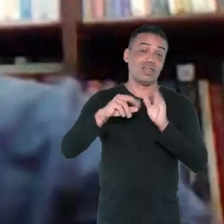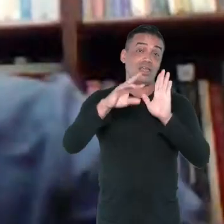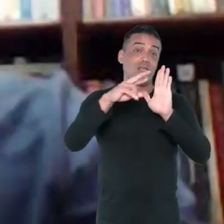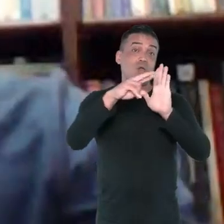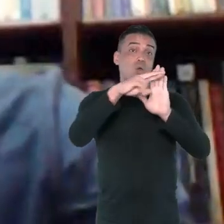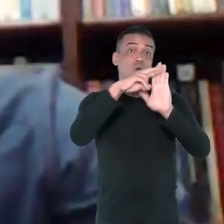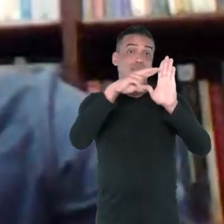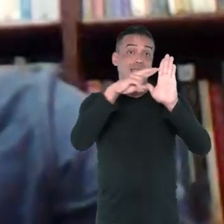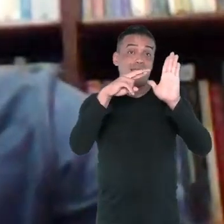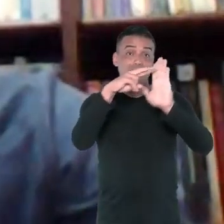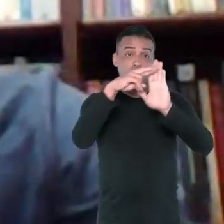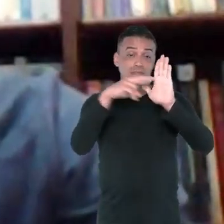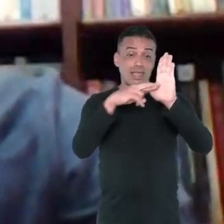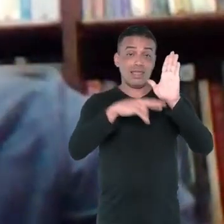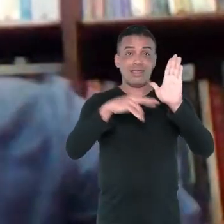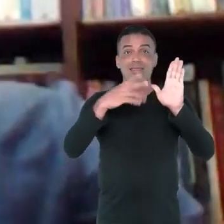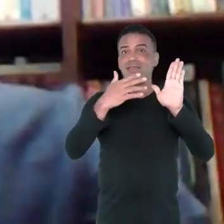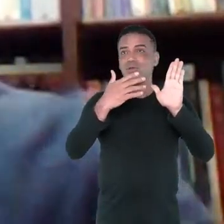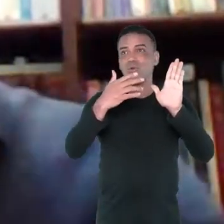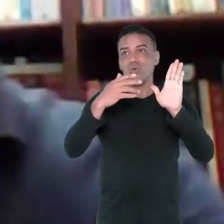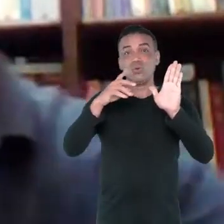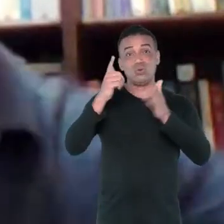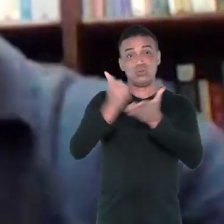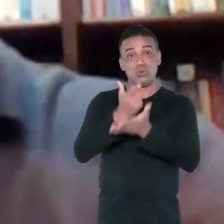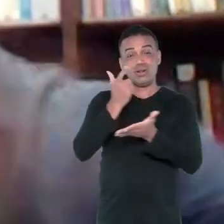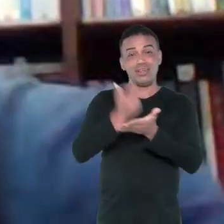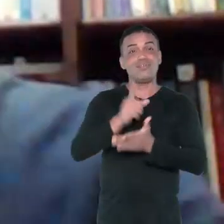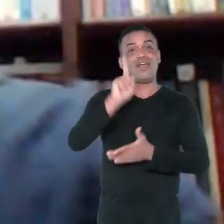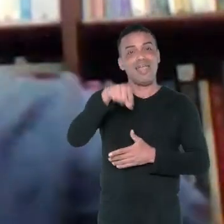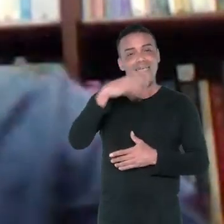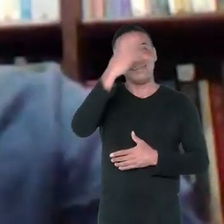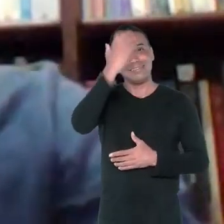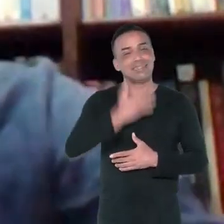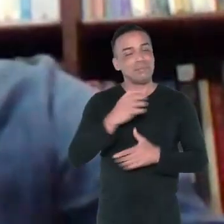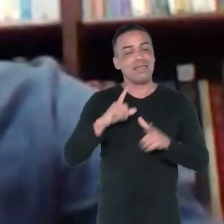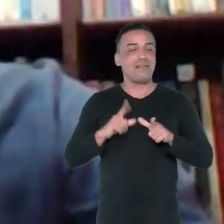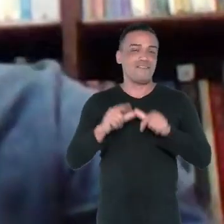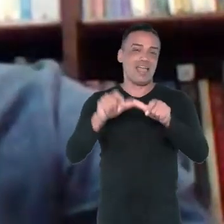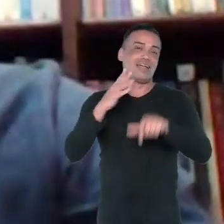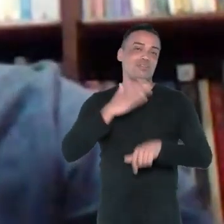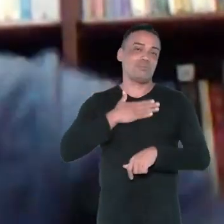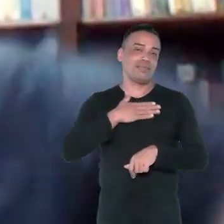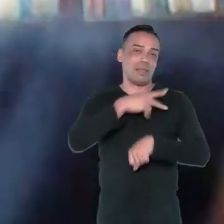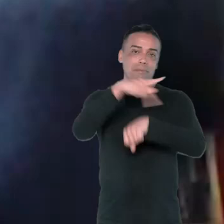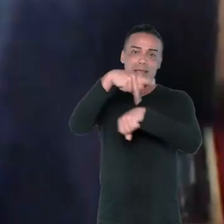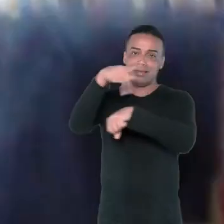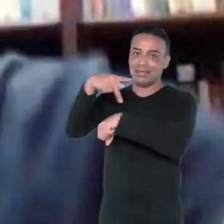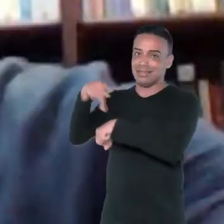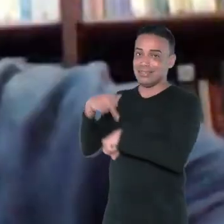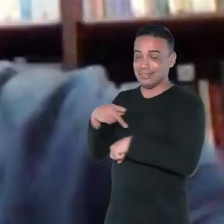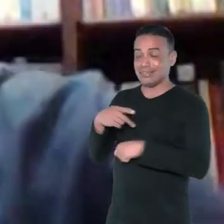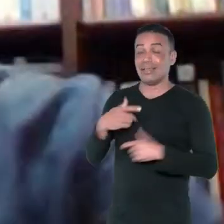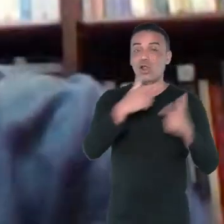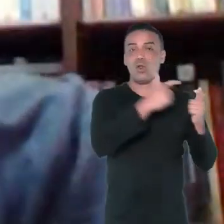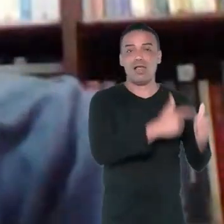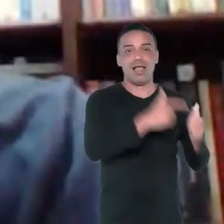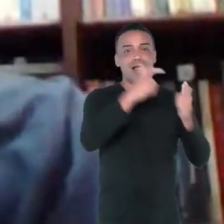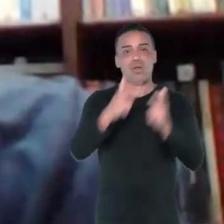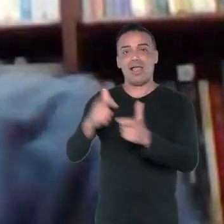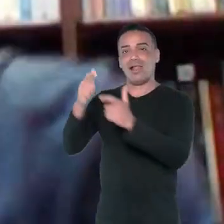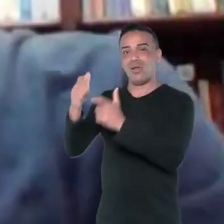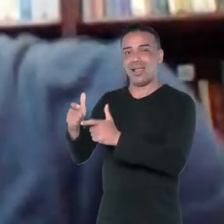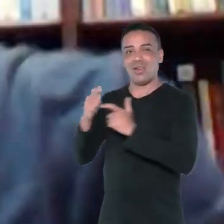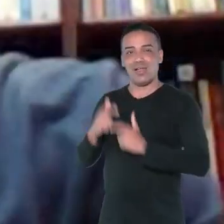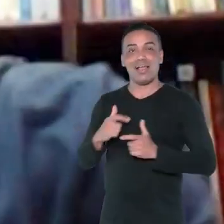roteiro do livro é exatamente o roteiro dessa viagem que eu fiz, passando exatamente pelas mesmas